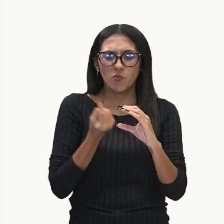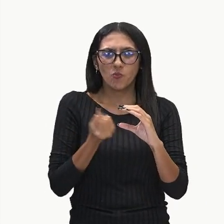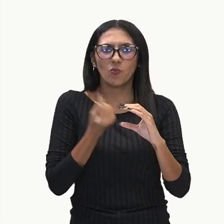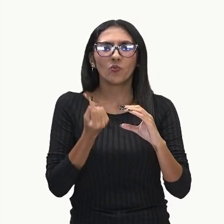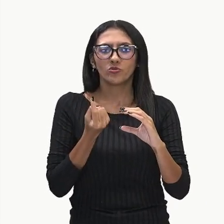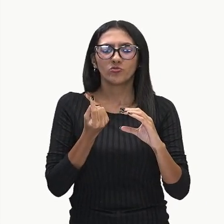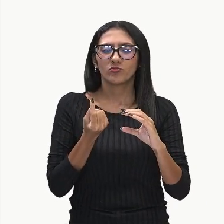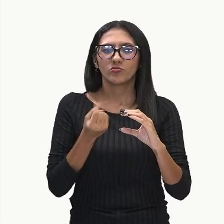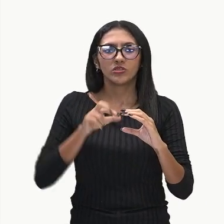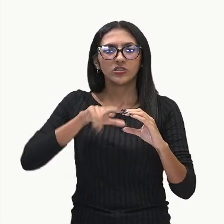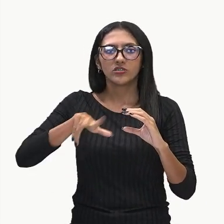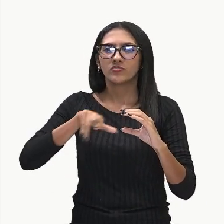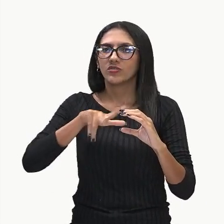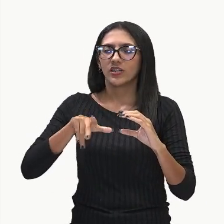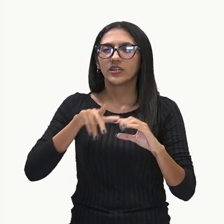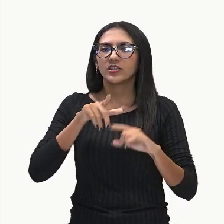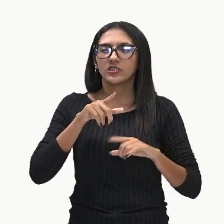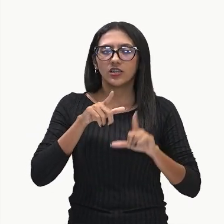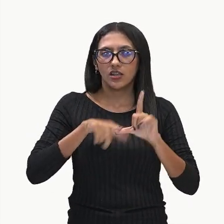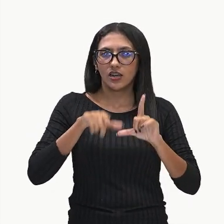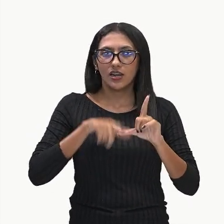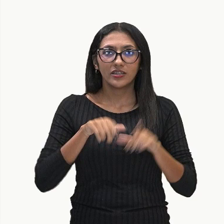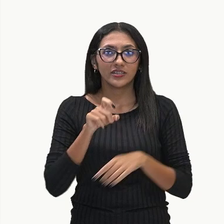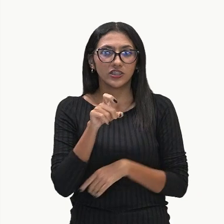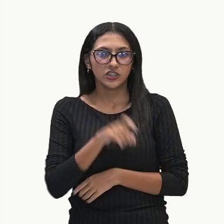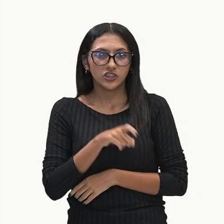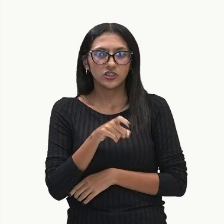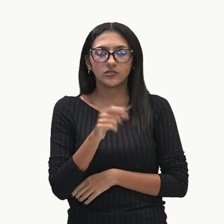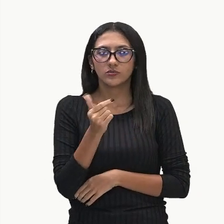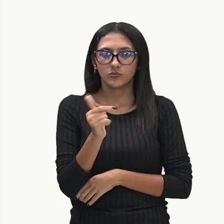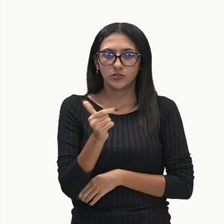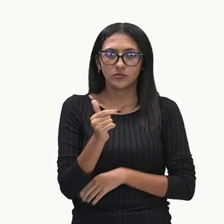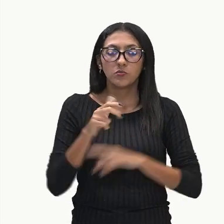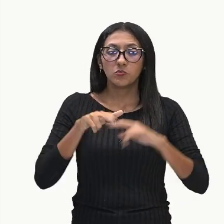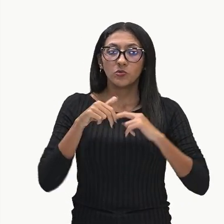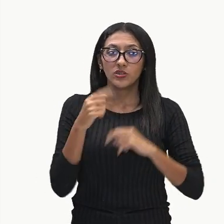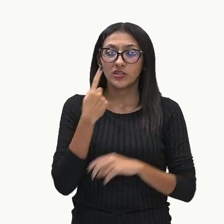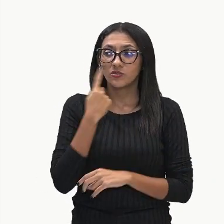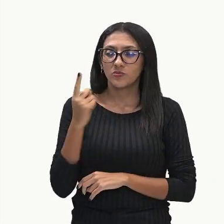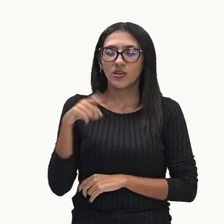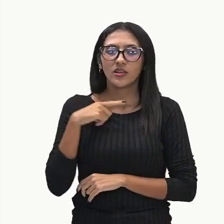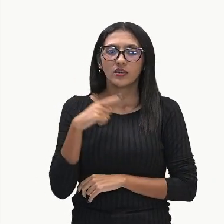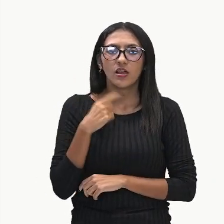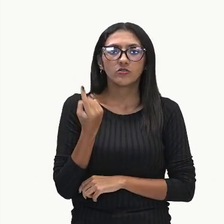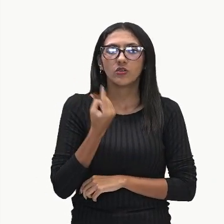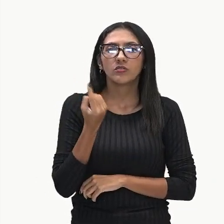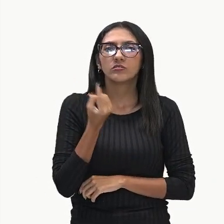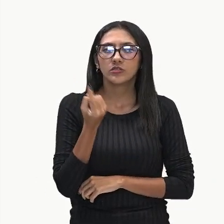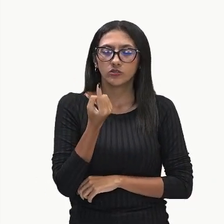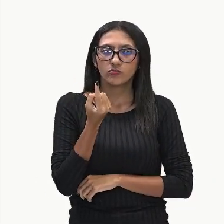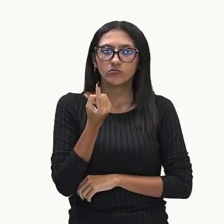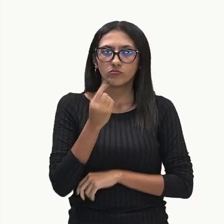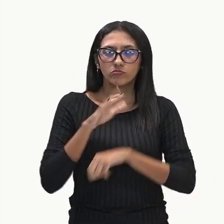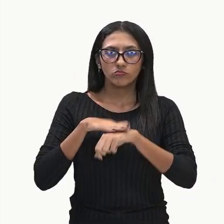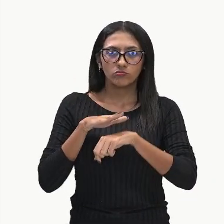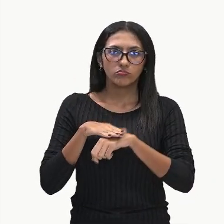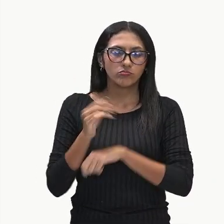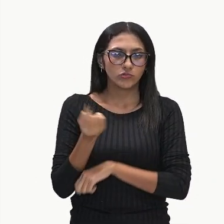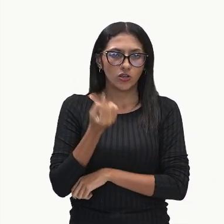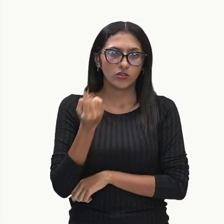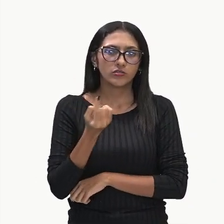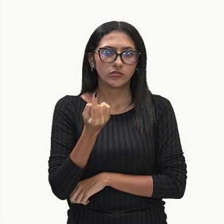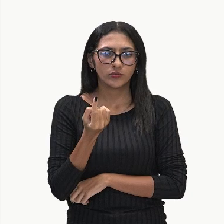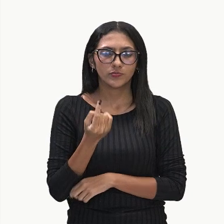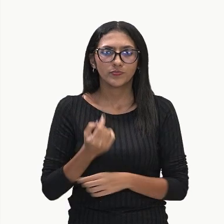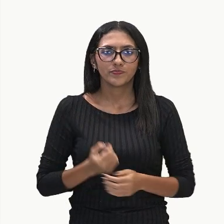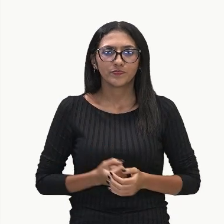variável x? Pois é, por esse motivo ele é chamado de termo independente. Quando o C